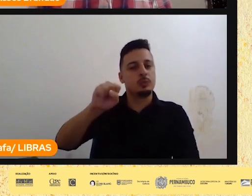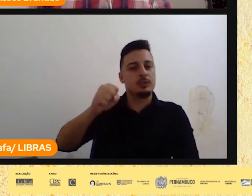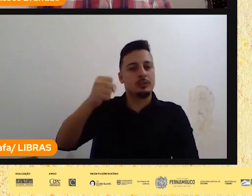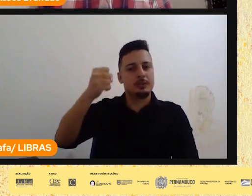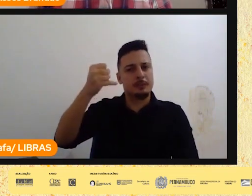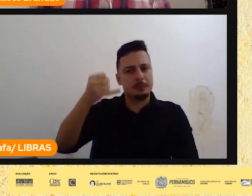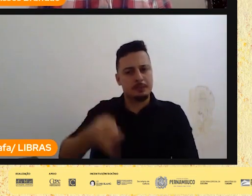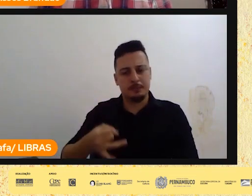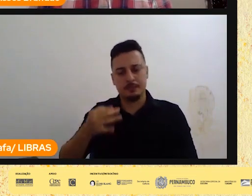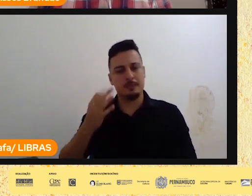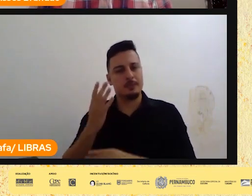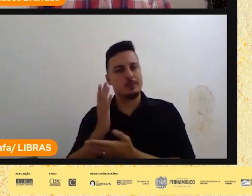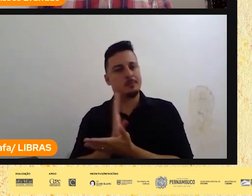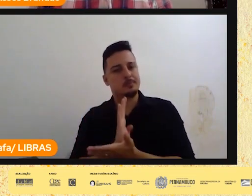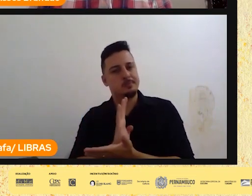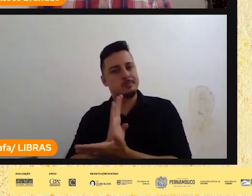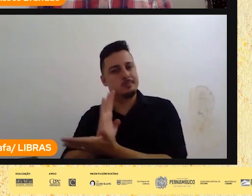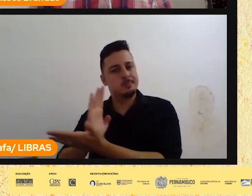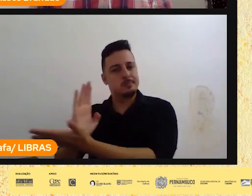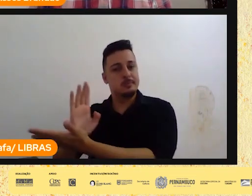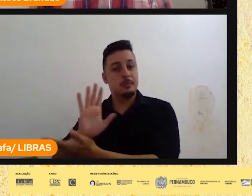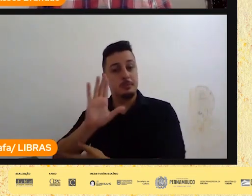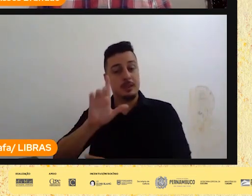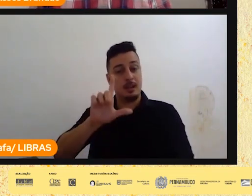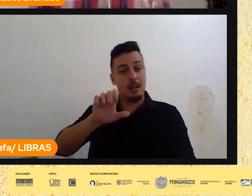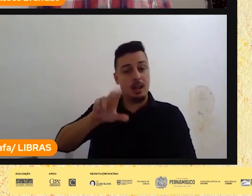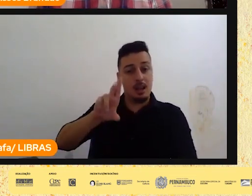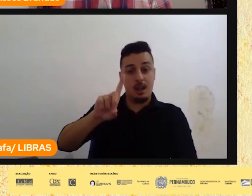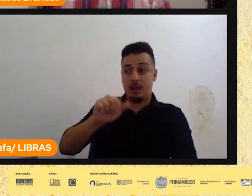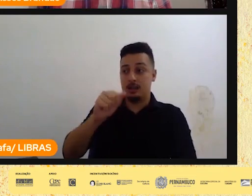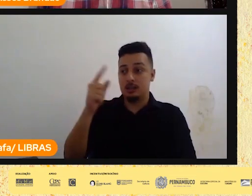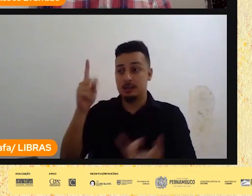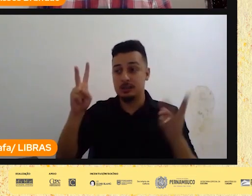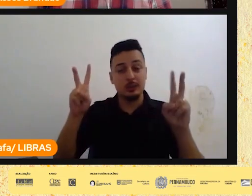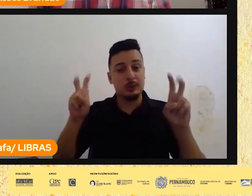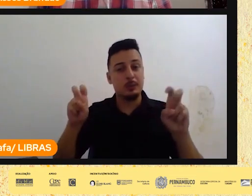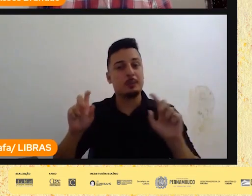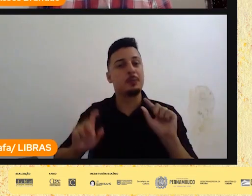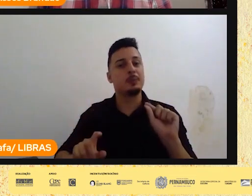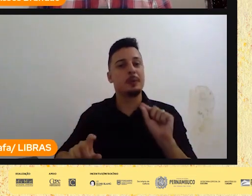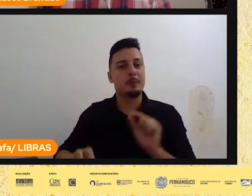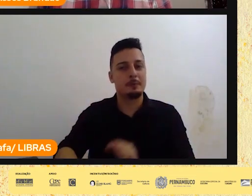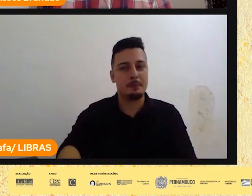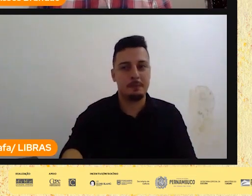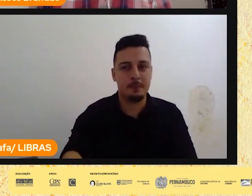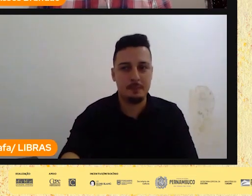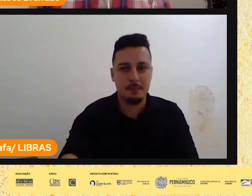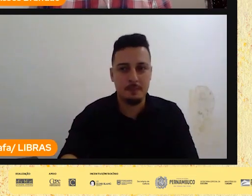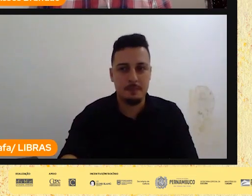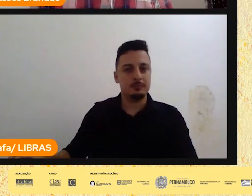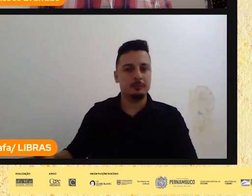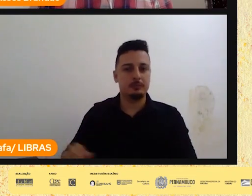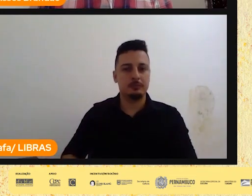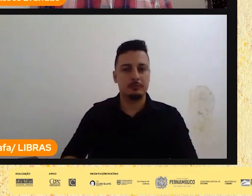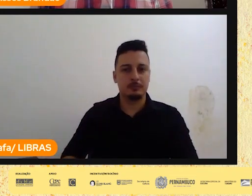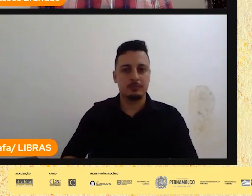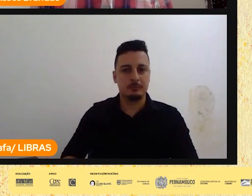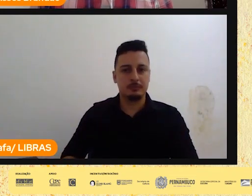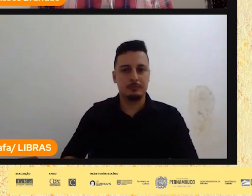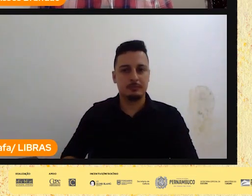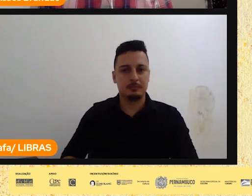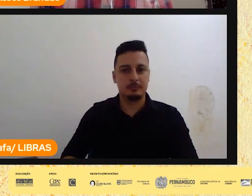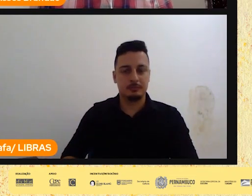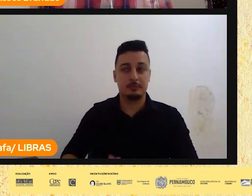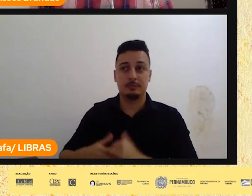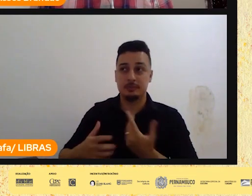existe a série, né? Mas nem todo mundo conhece, então sobre o que é o longa, qual é a história do longa, assim? Massa. Tem. O